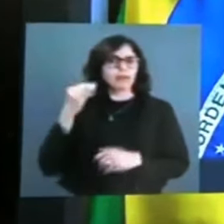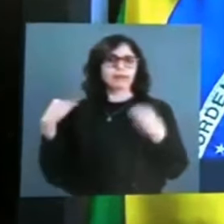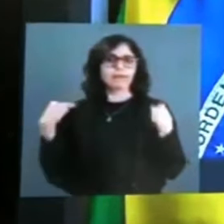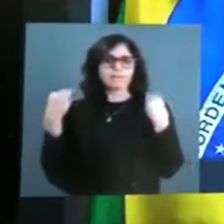nossa Carta Magna chegou no fundo do poço. Ou o Senado se levanta, ou não tem razão de ser de nenhum de nós estarmos